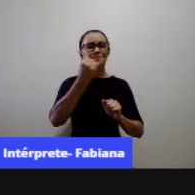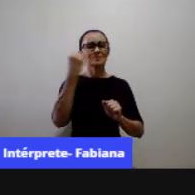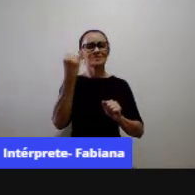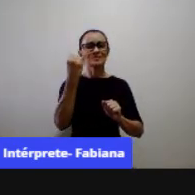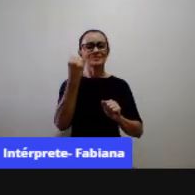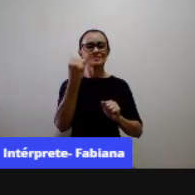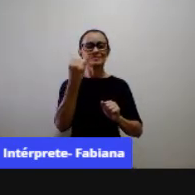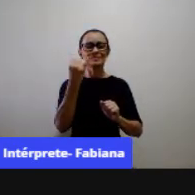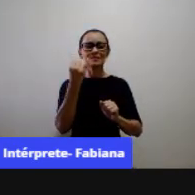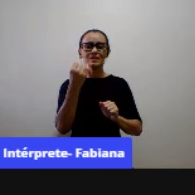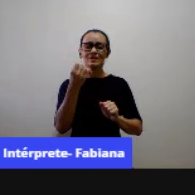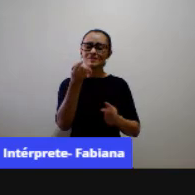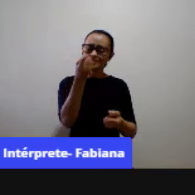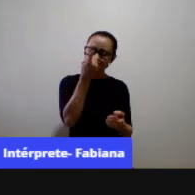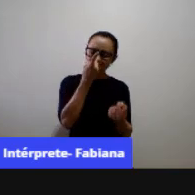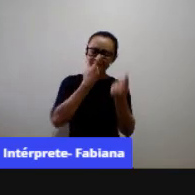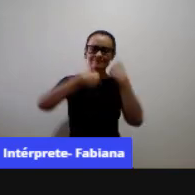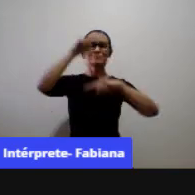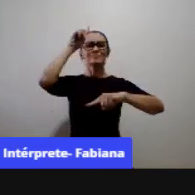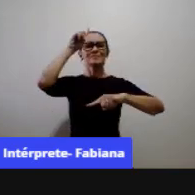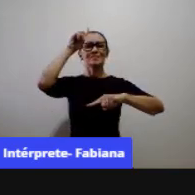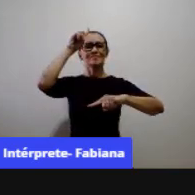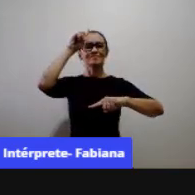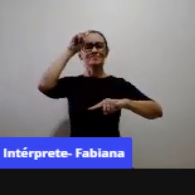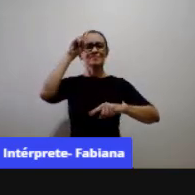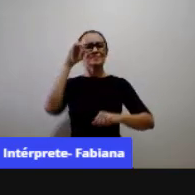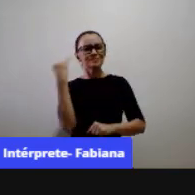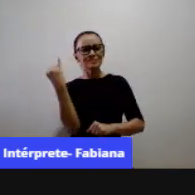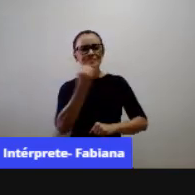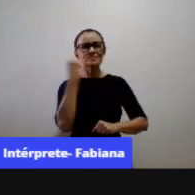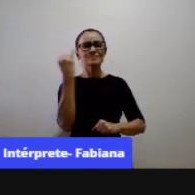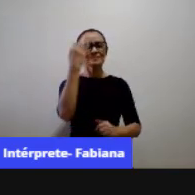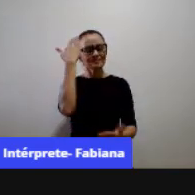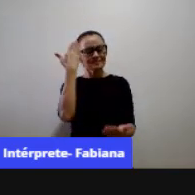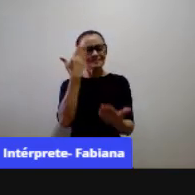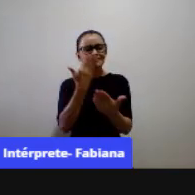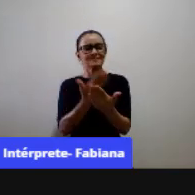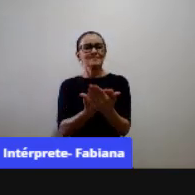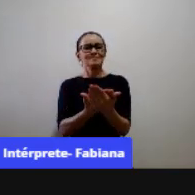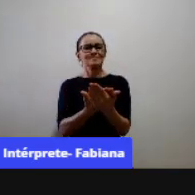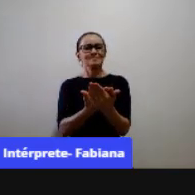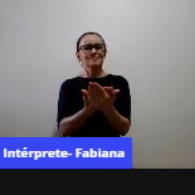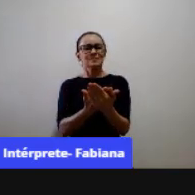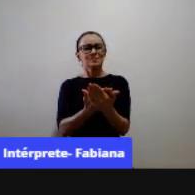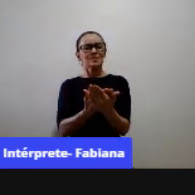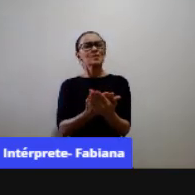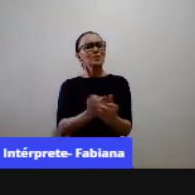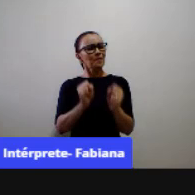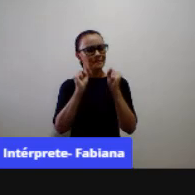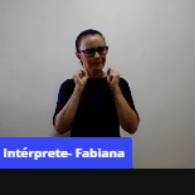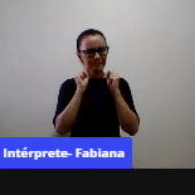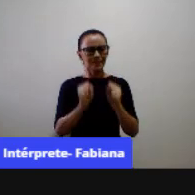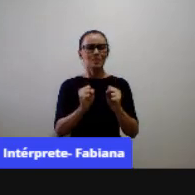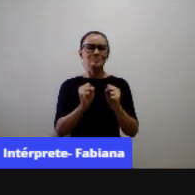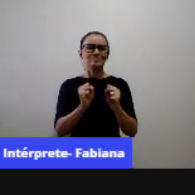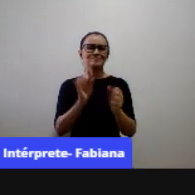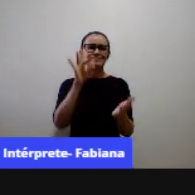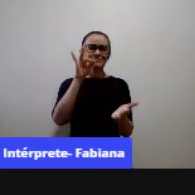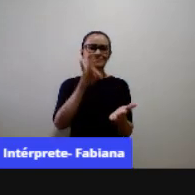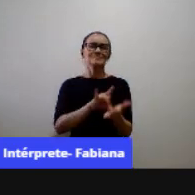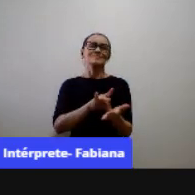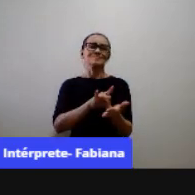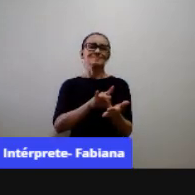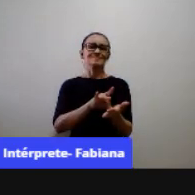superação, a importância de acreditar e de sabermos que tudo pode dar certo, que as coisas podem